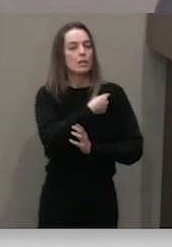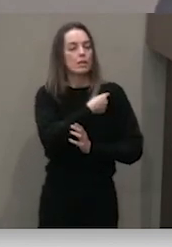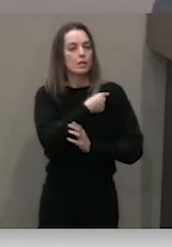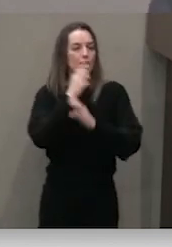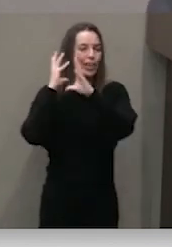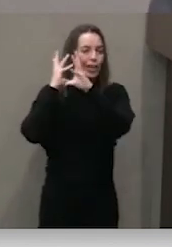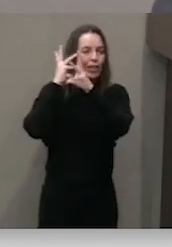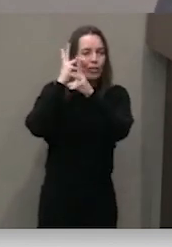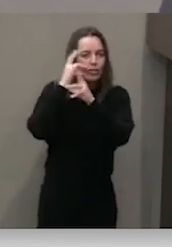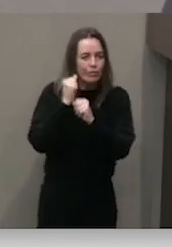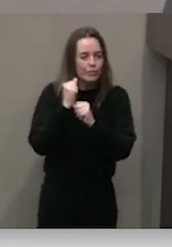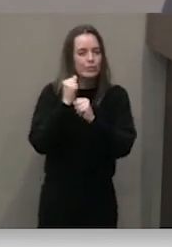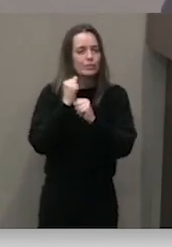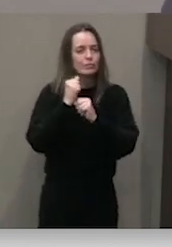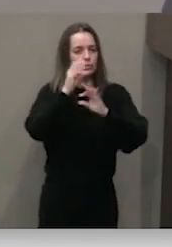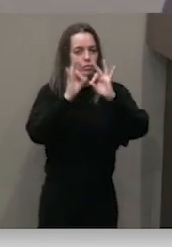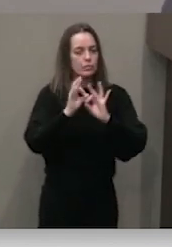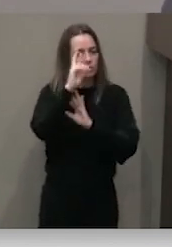diretor olhando